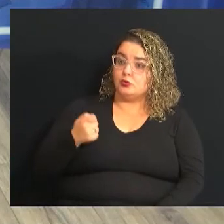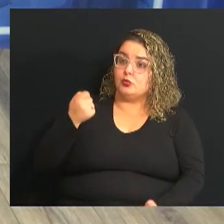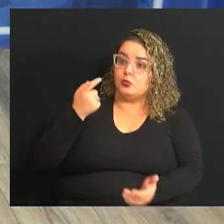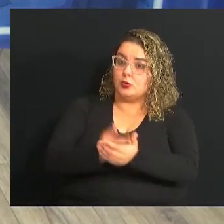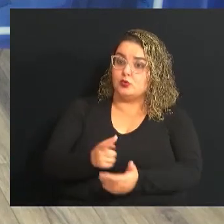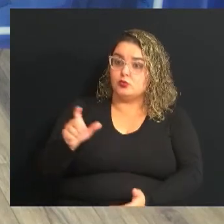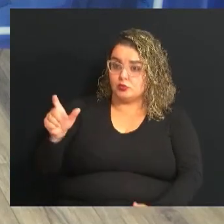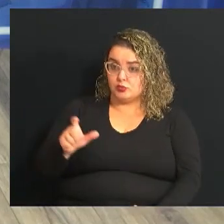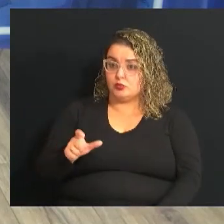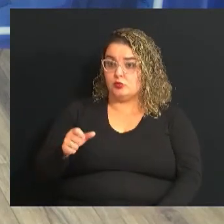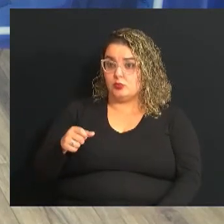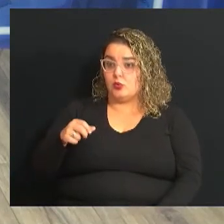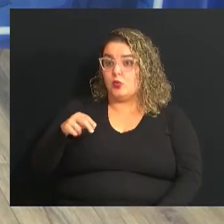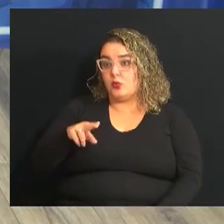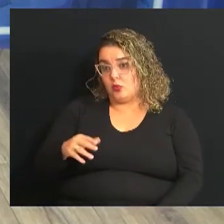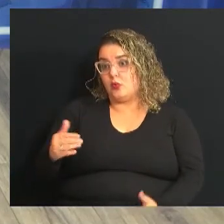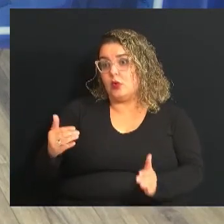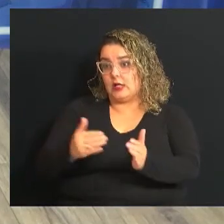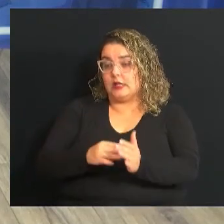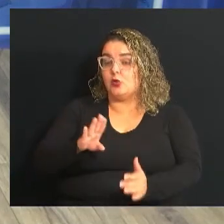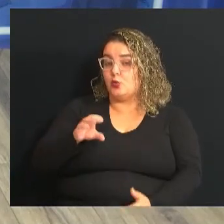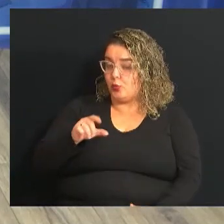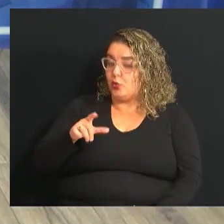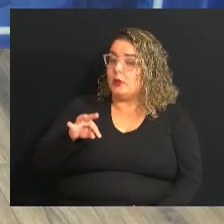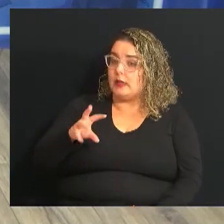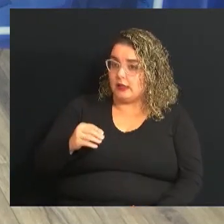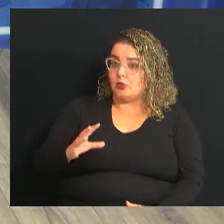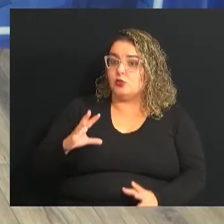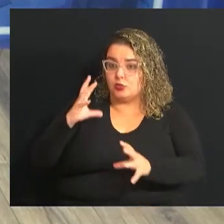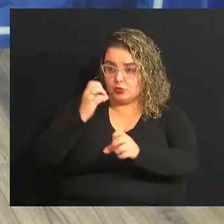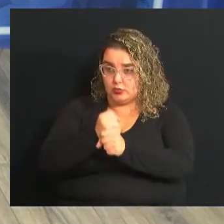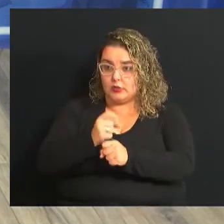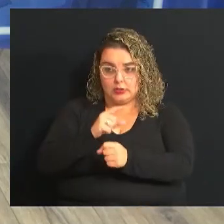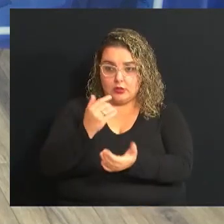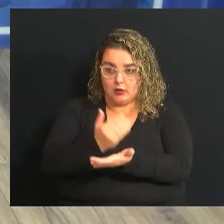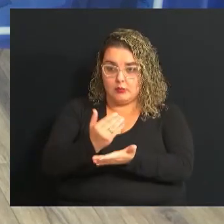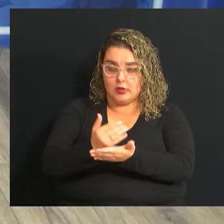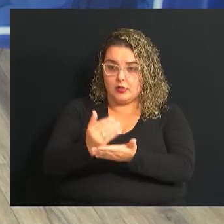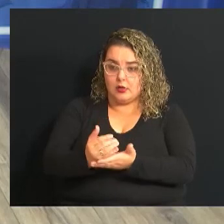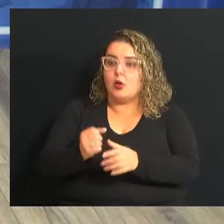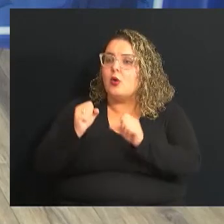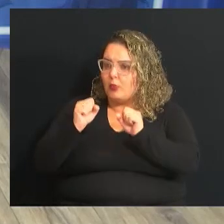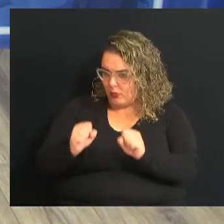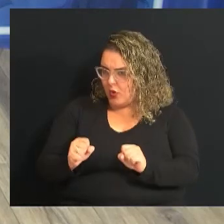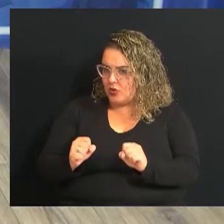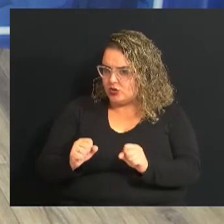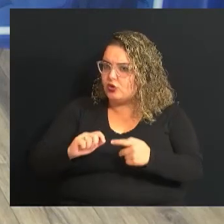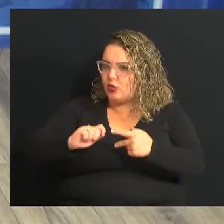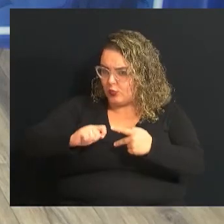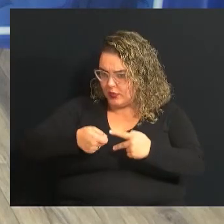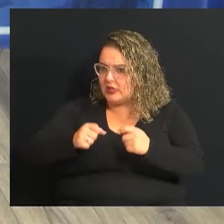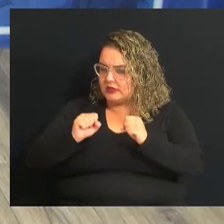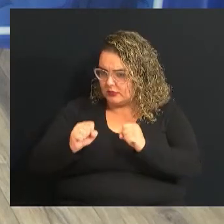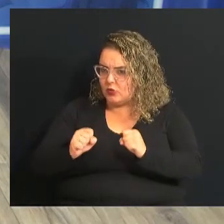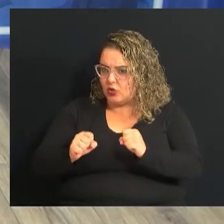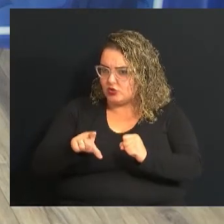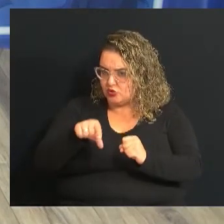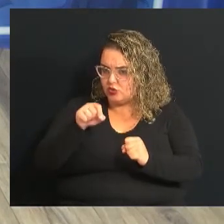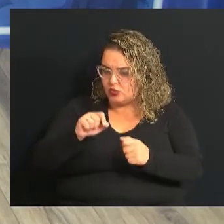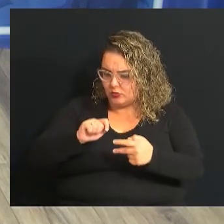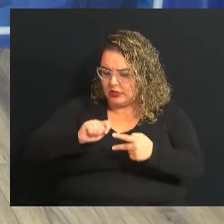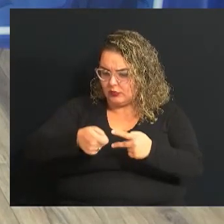ainda mais fácil. Então, isso explica, em parte, né, o aumento do número de casos neste momento. De acordo com a Prefeitura,